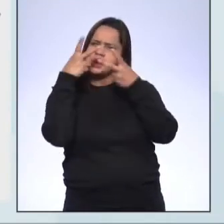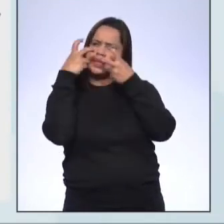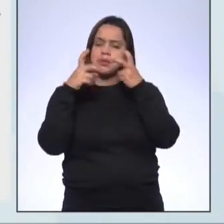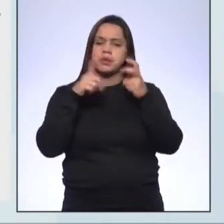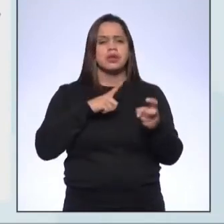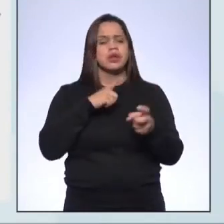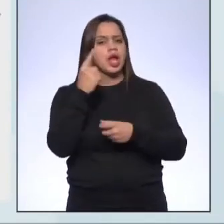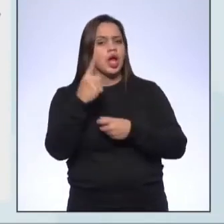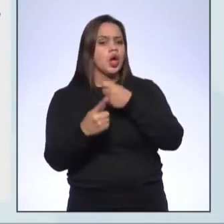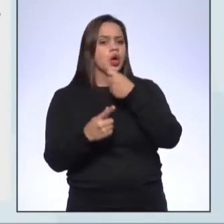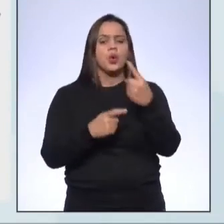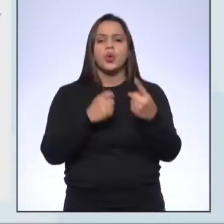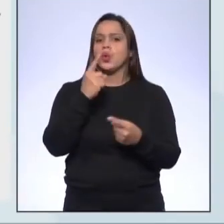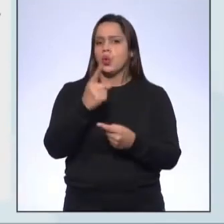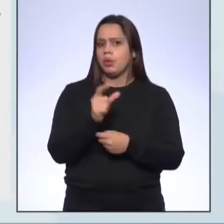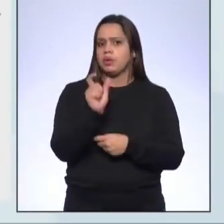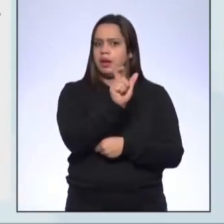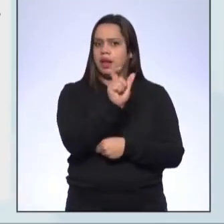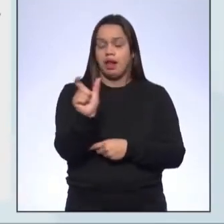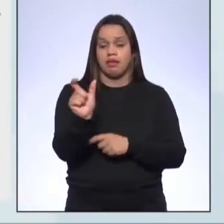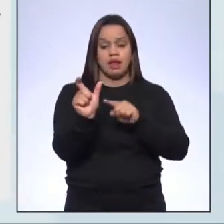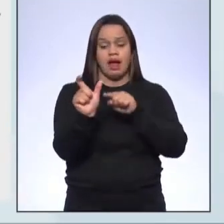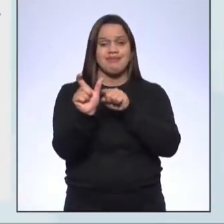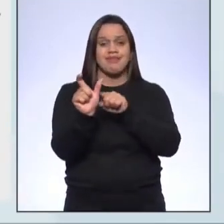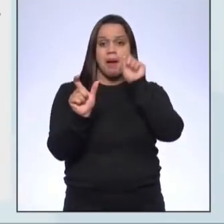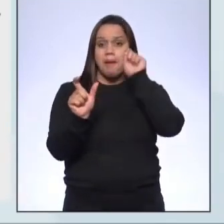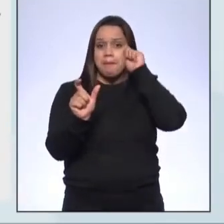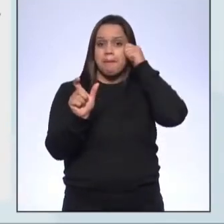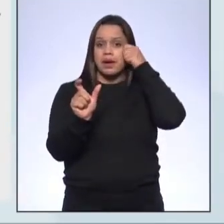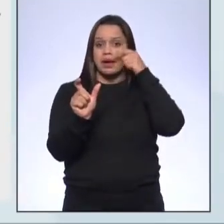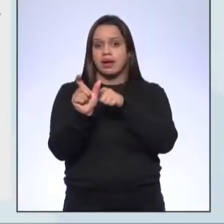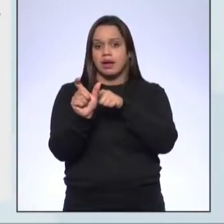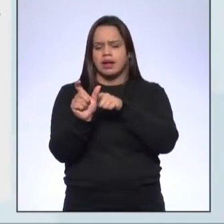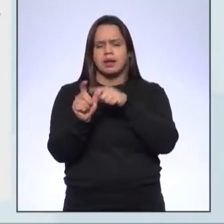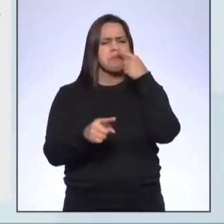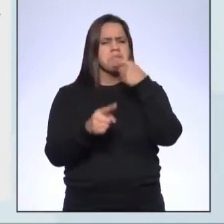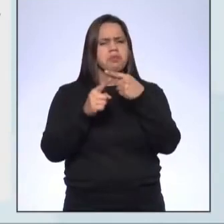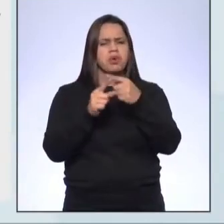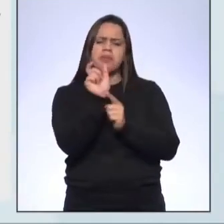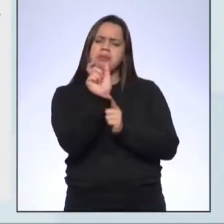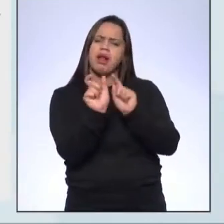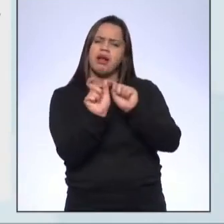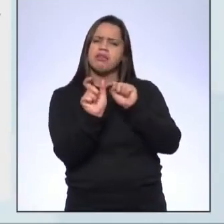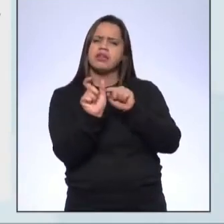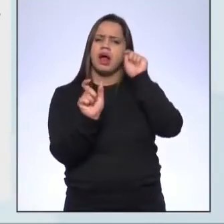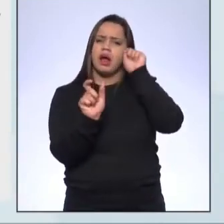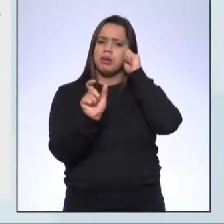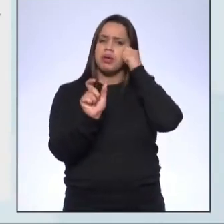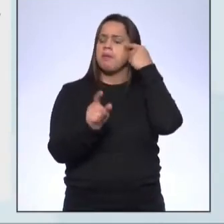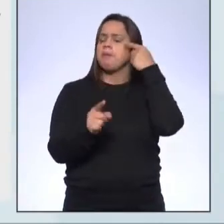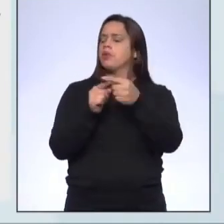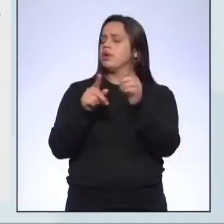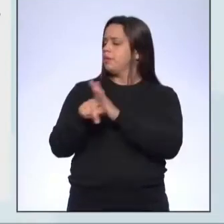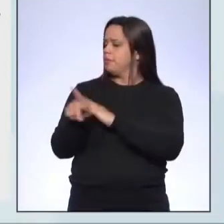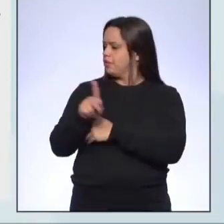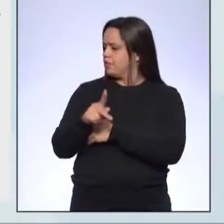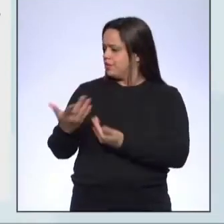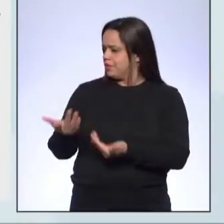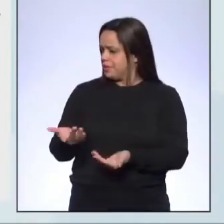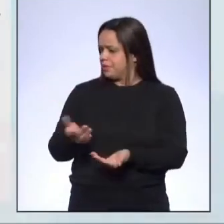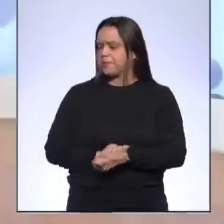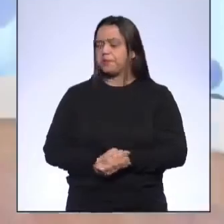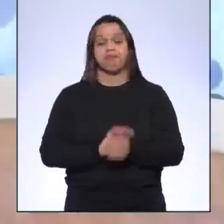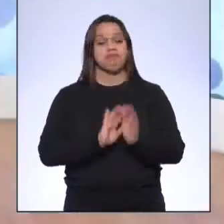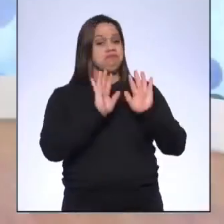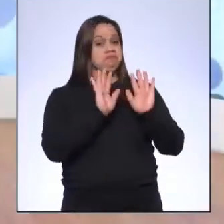palavras que estão em bold, estão em negrito. Por que será que essas palavras estão em negrito, teacher? Olha, eu